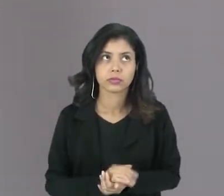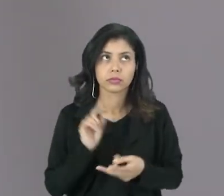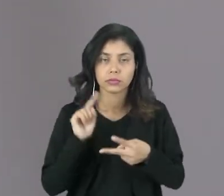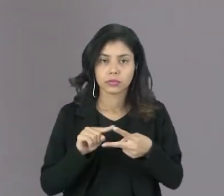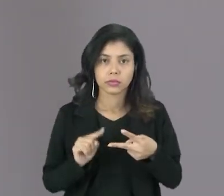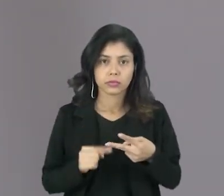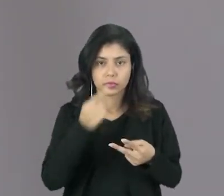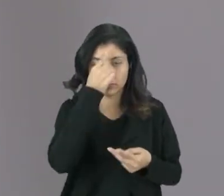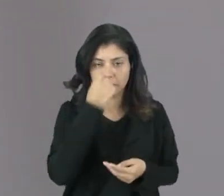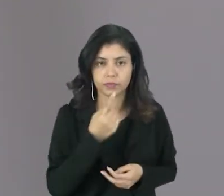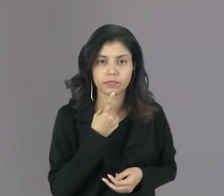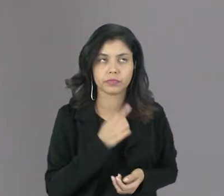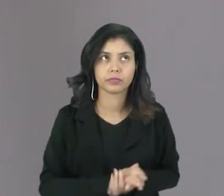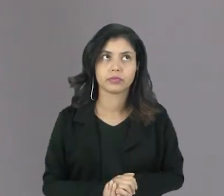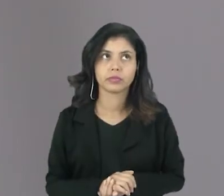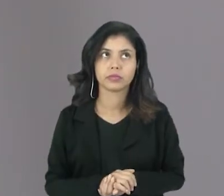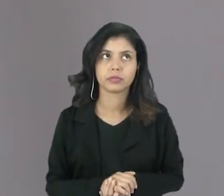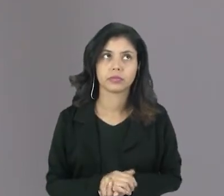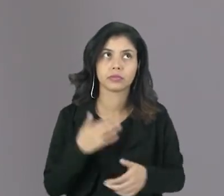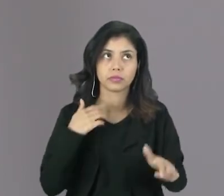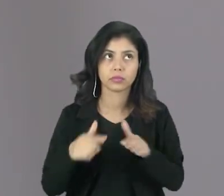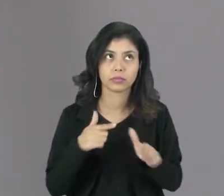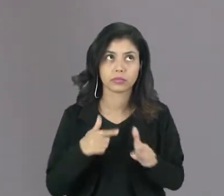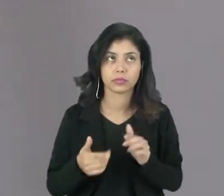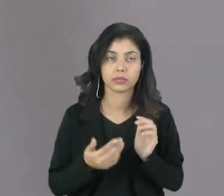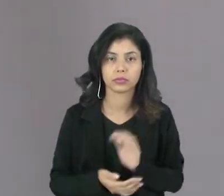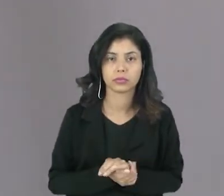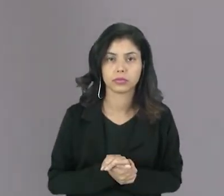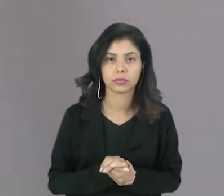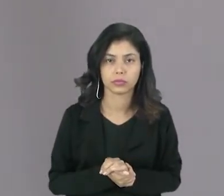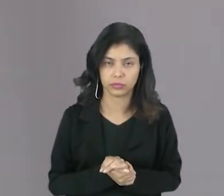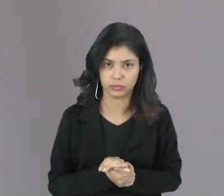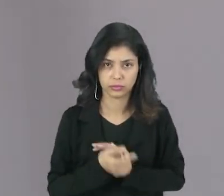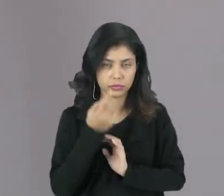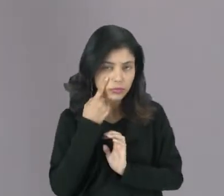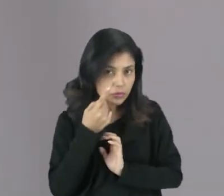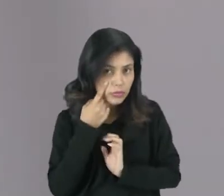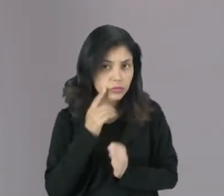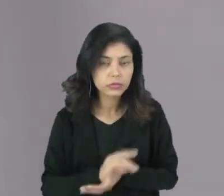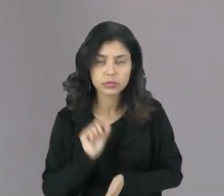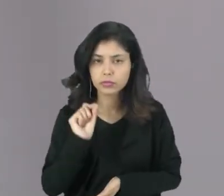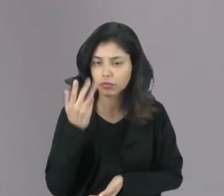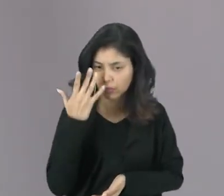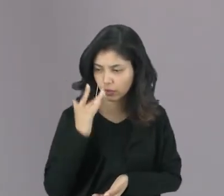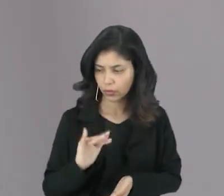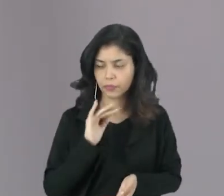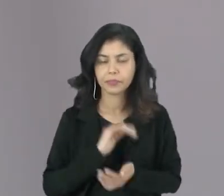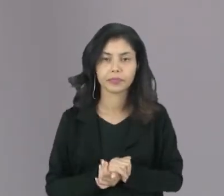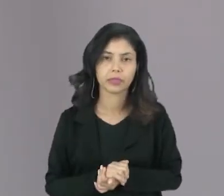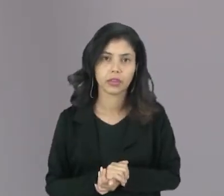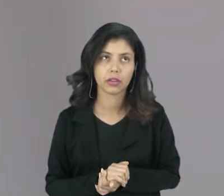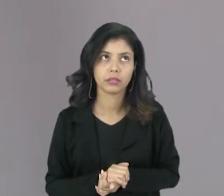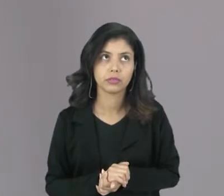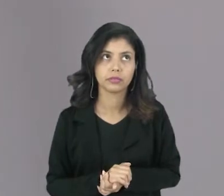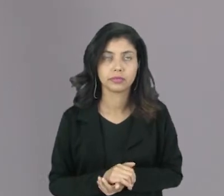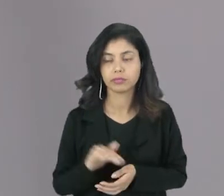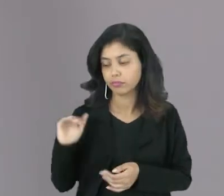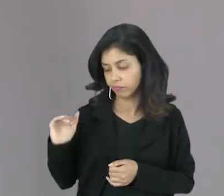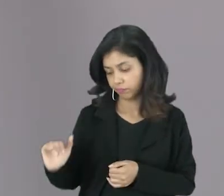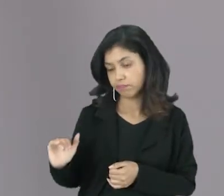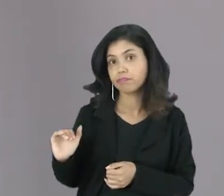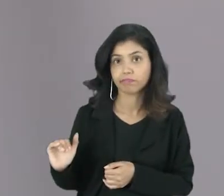estas duas imagens aqui crianças trabalhando e olha aqui o que estas crianças bem